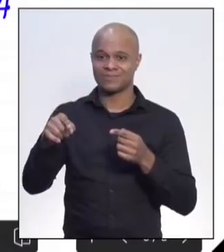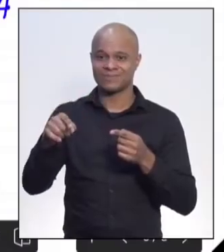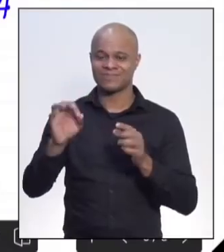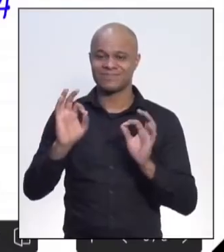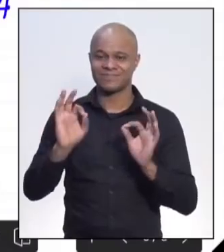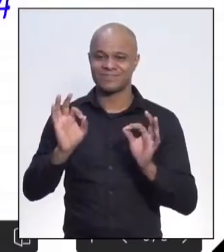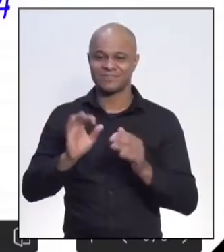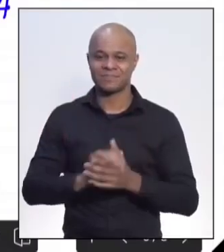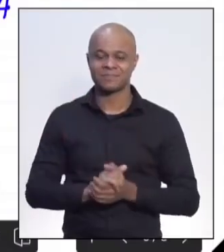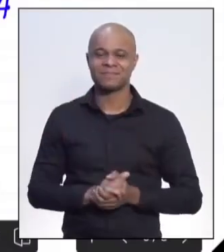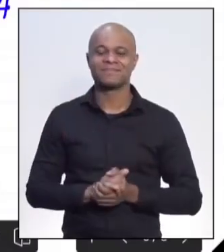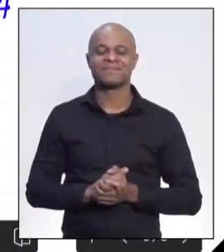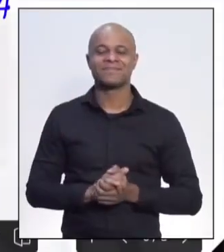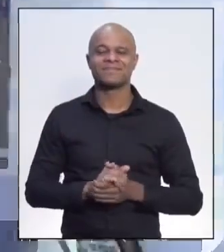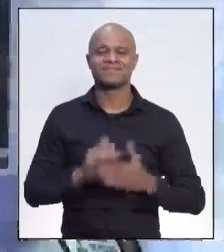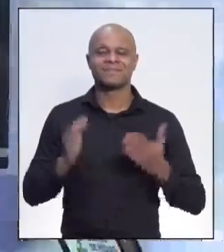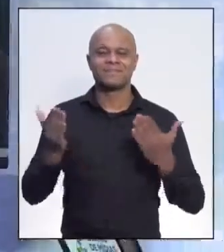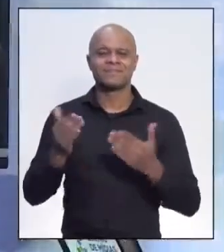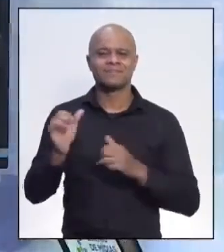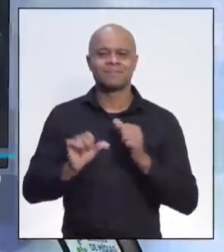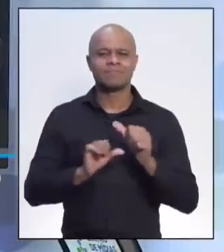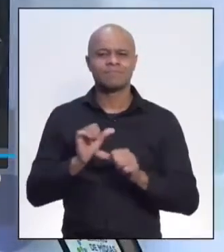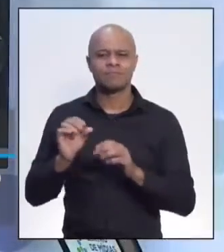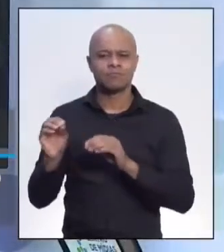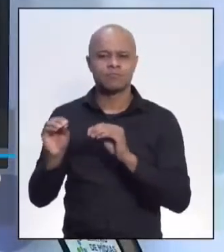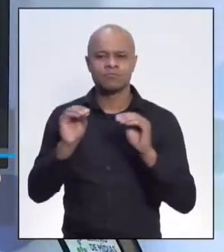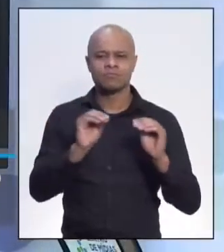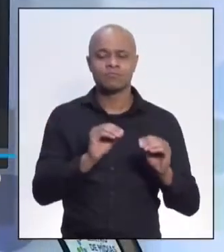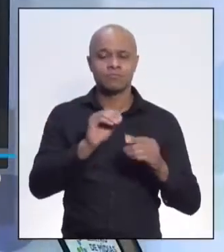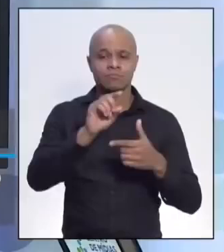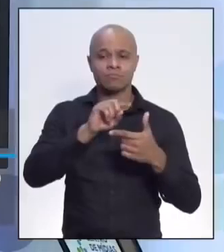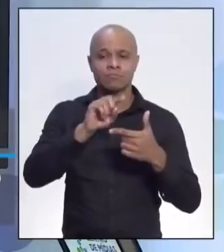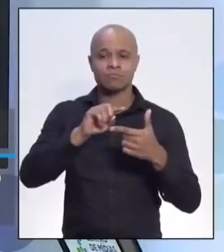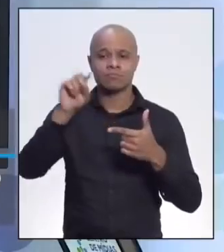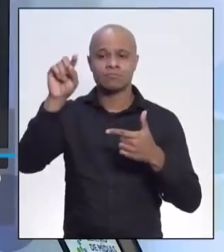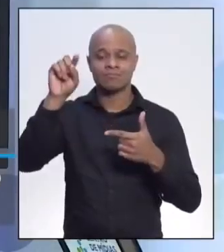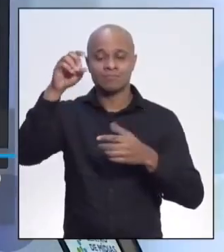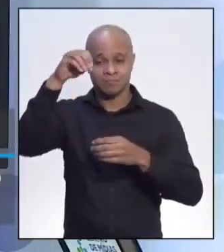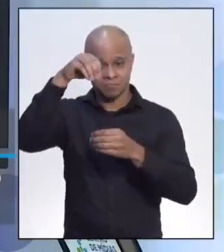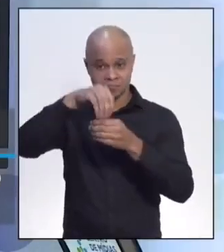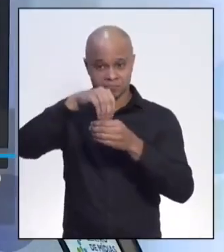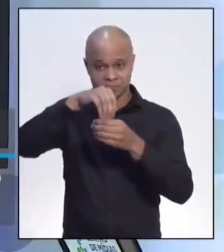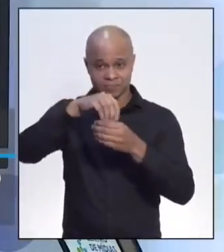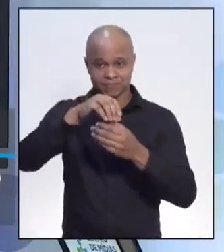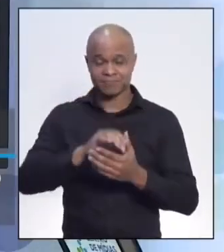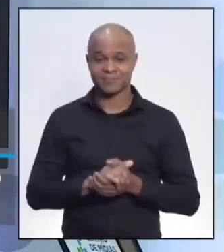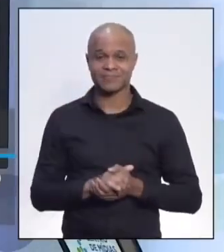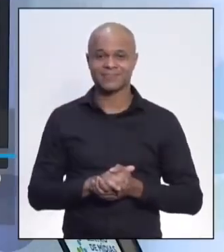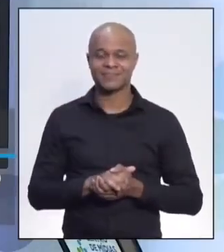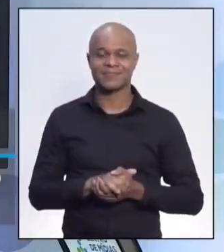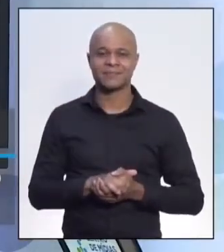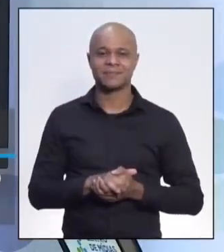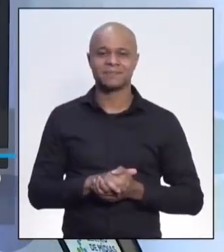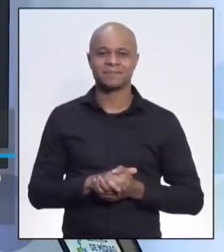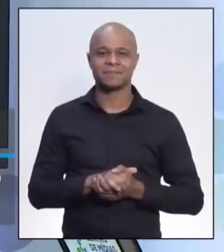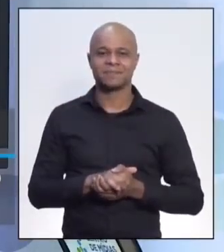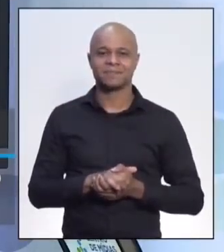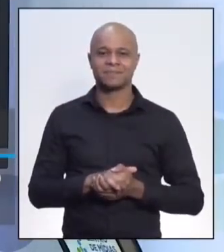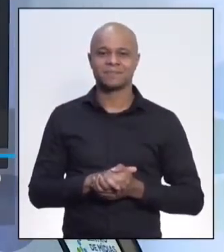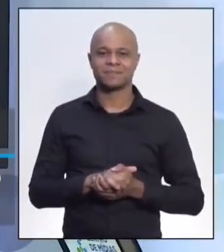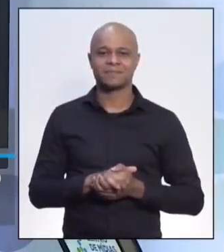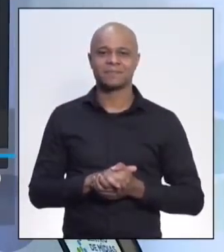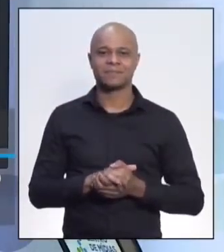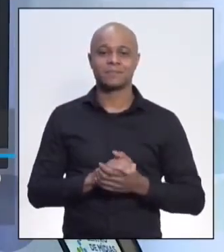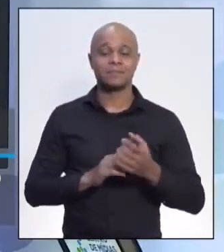o 4. Vamos agora transportar isso para o gráfico, correto? Para o nosso plano. Então, o nosso primeiro